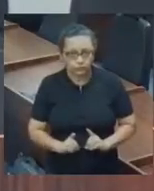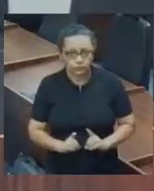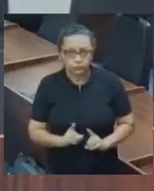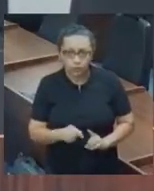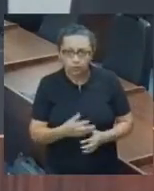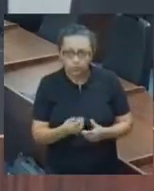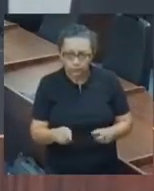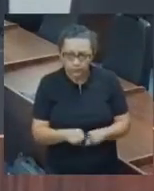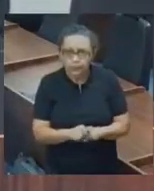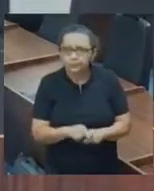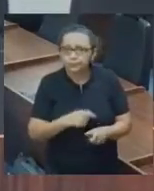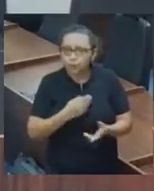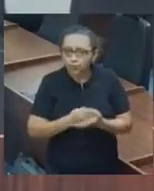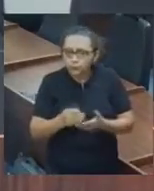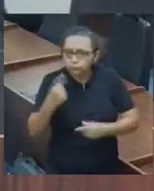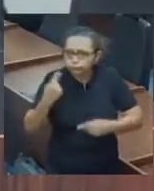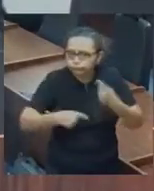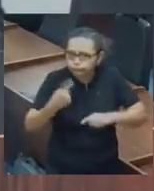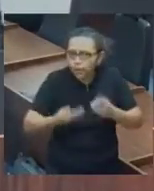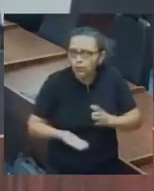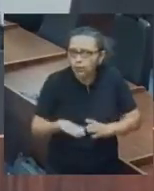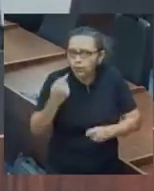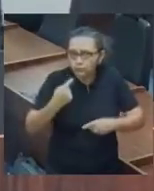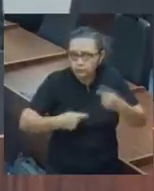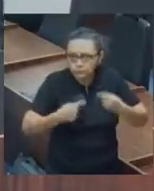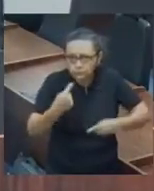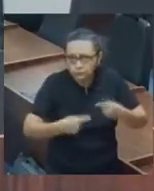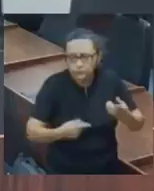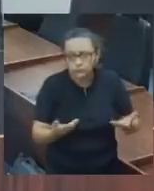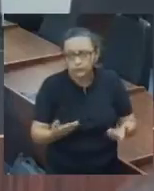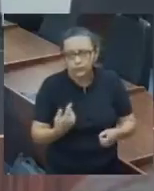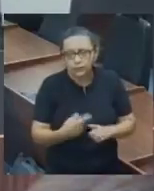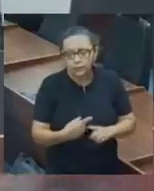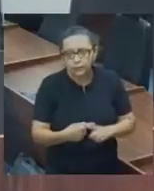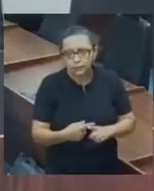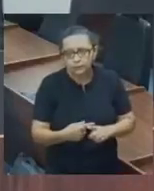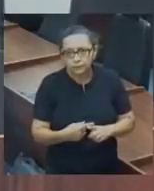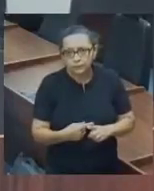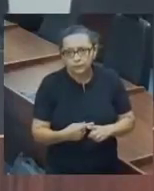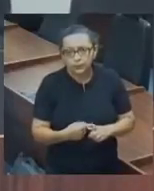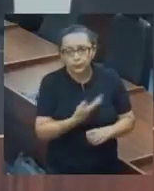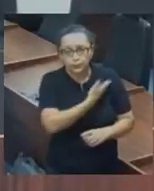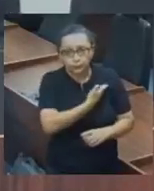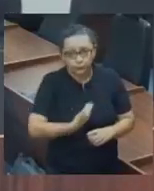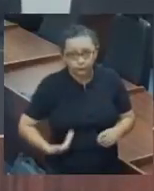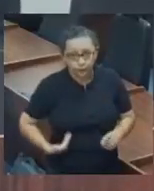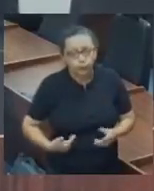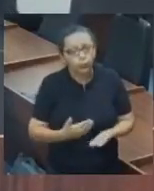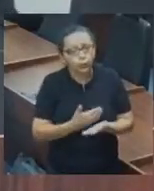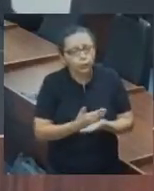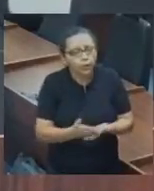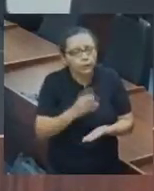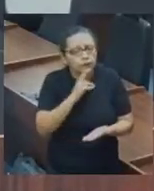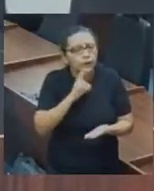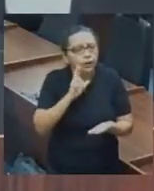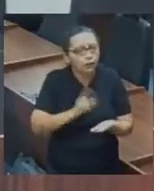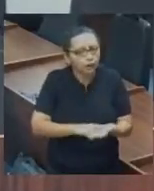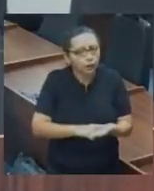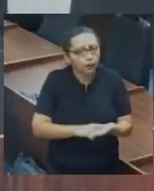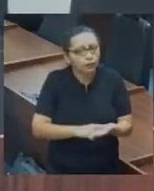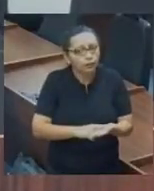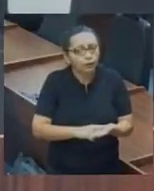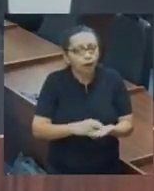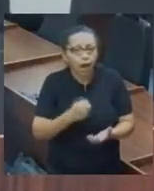é algo que está se tornando um polêmico atualmente é porque há o estado começa a reconhecer certos